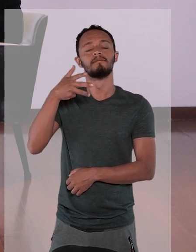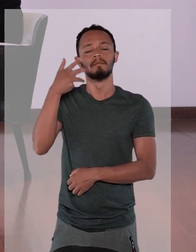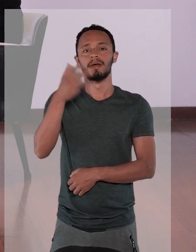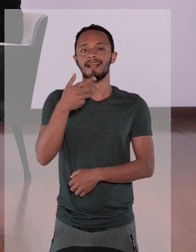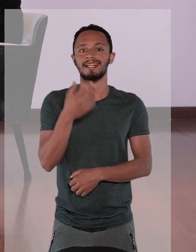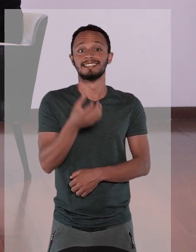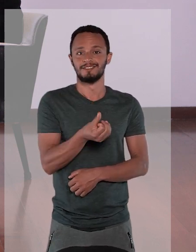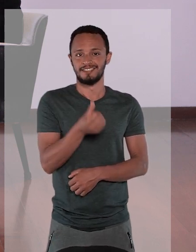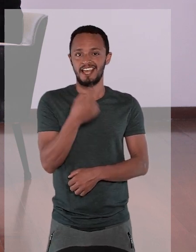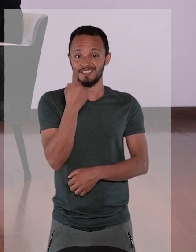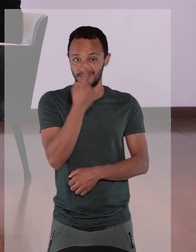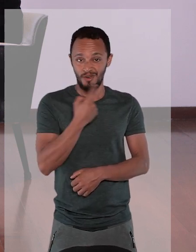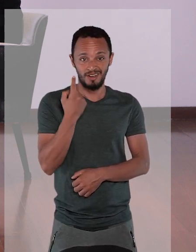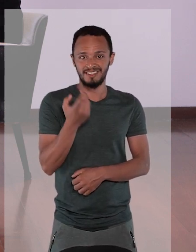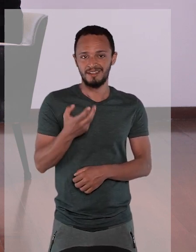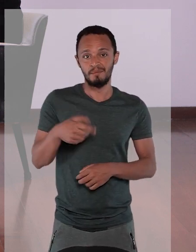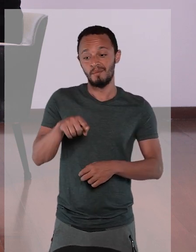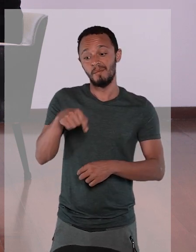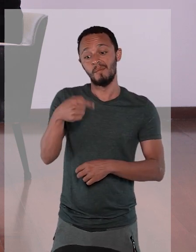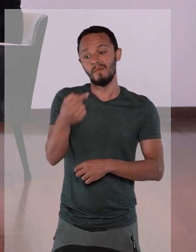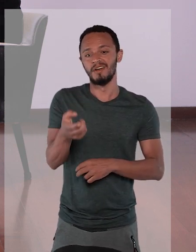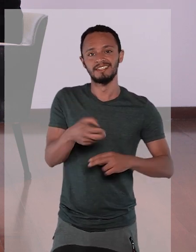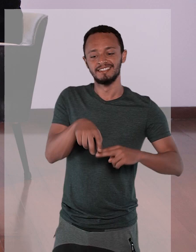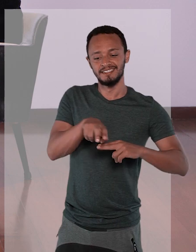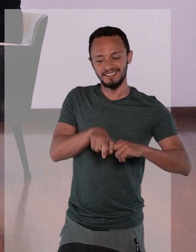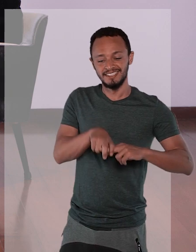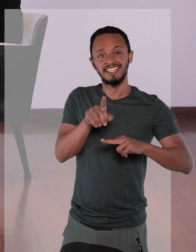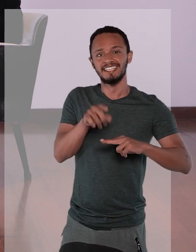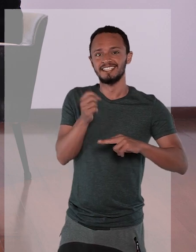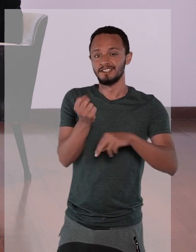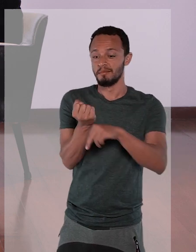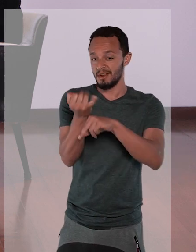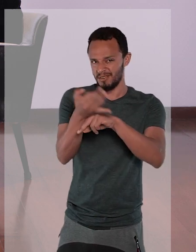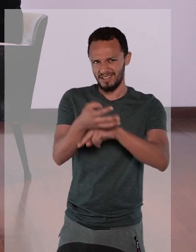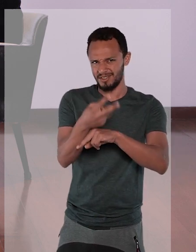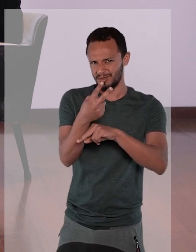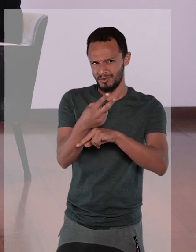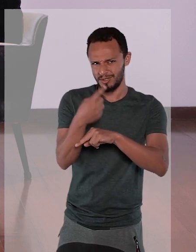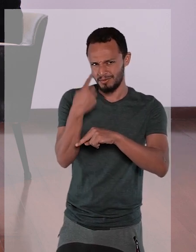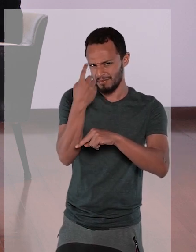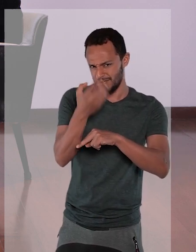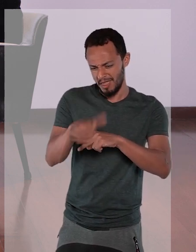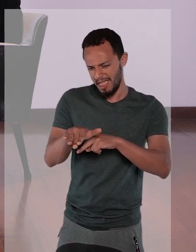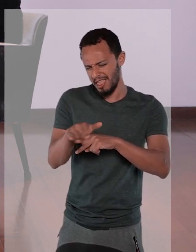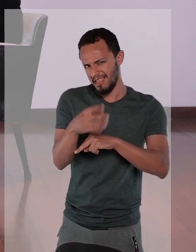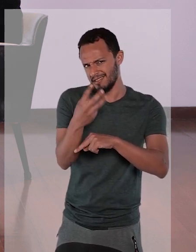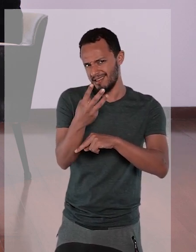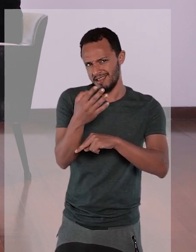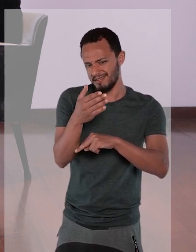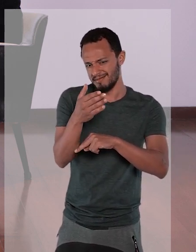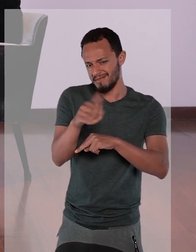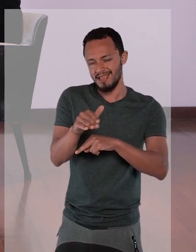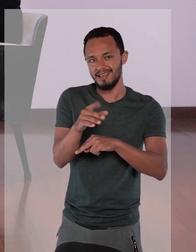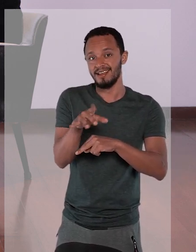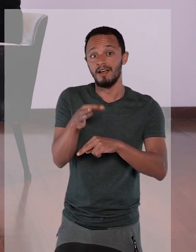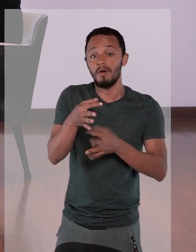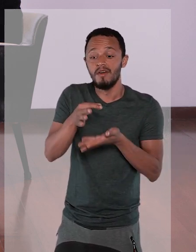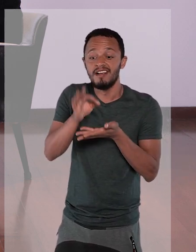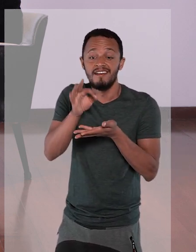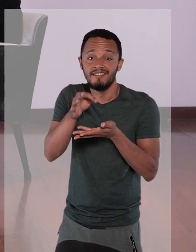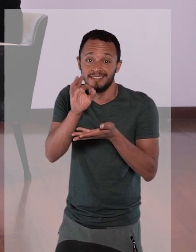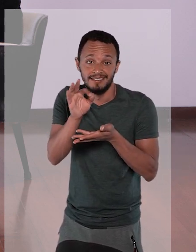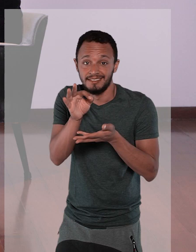Então, logo depois a gente passa para os autógrafos ali pela madrugada, 2h30, 3 da manhã, mas certamente vai valer a pena. Né, vai